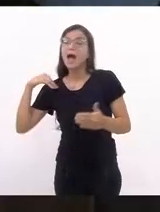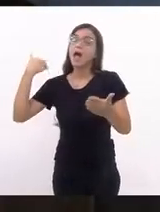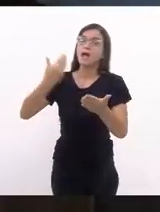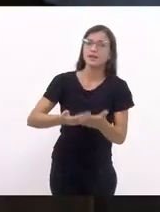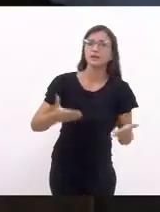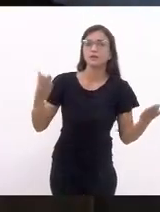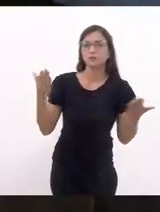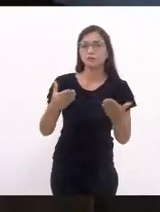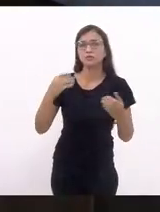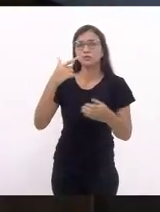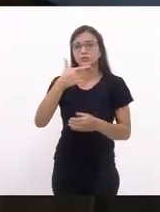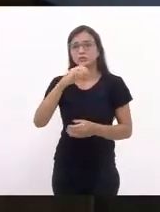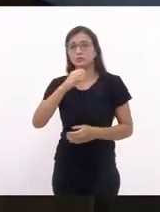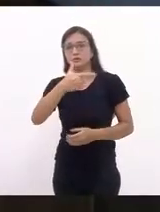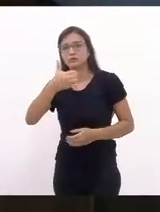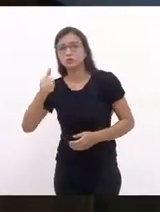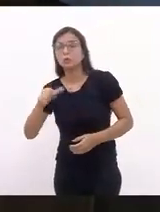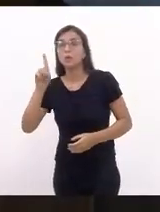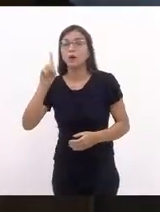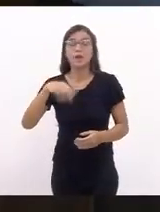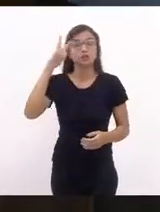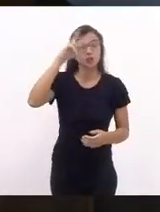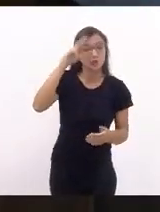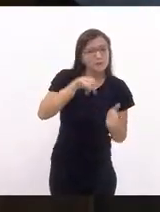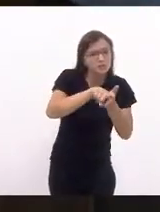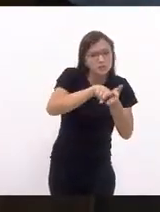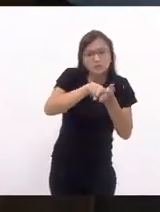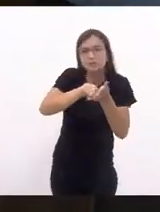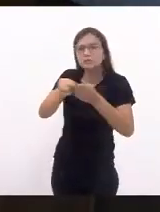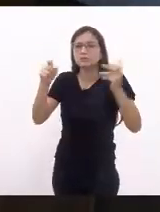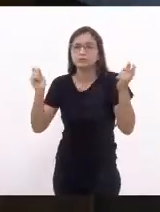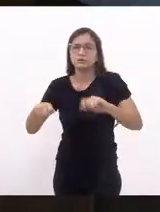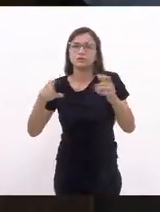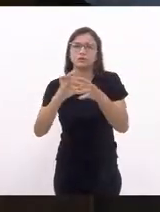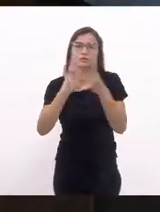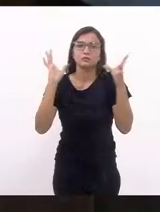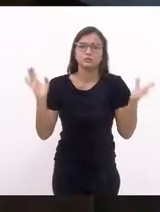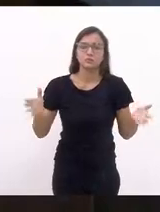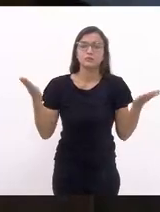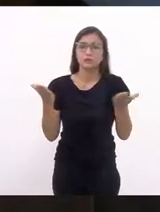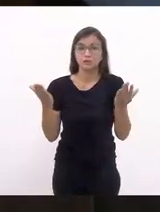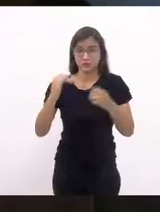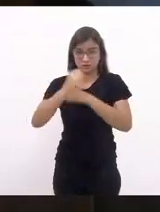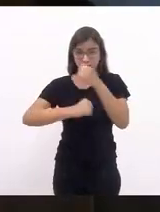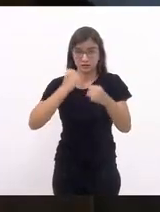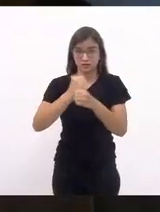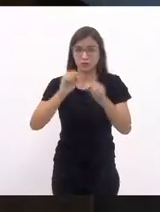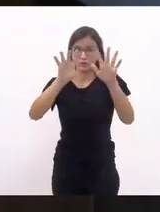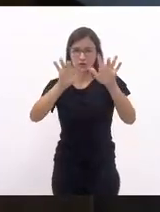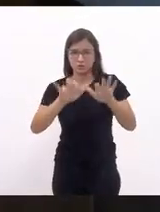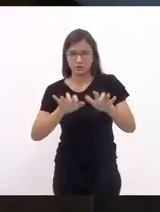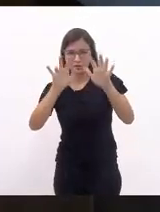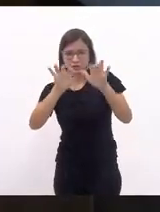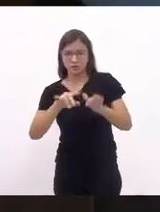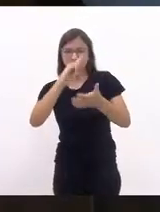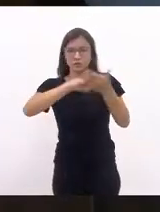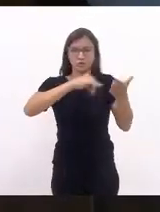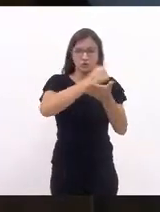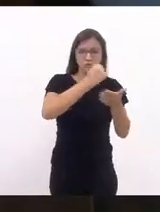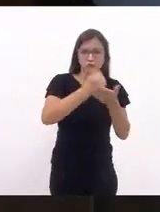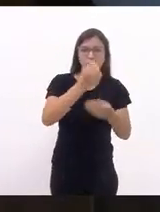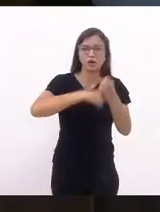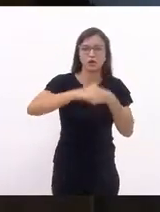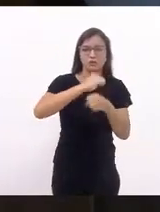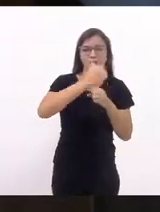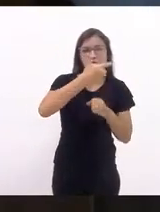importante fonte de pesquisa histórica sobre o legislativo neste ano foram digitalizados os documentos de 2013 a 2018